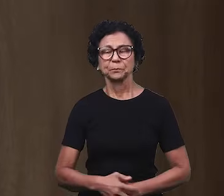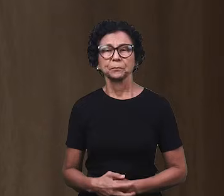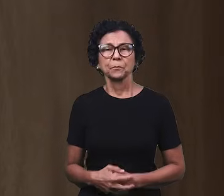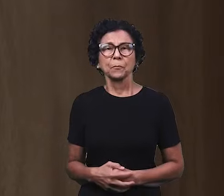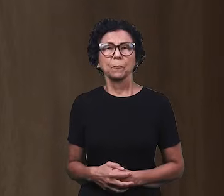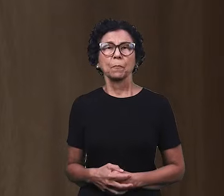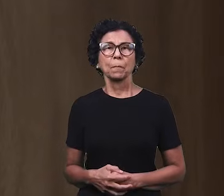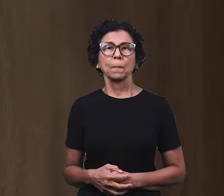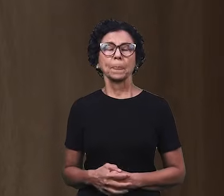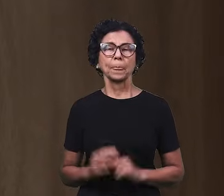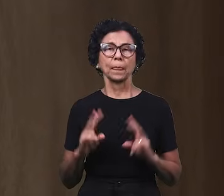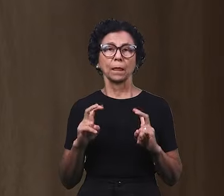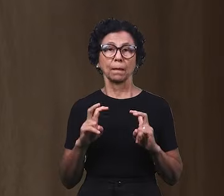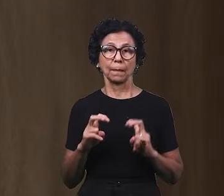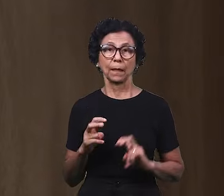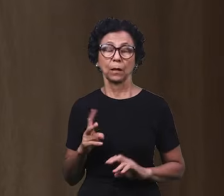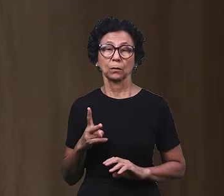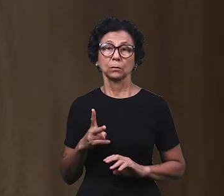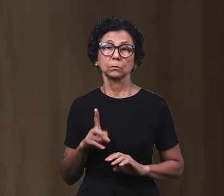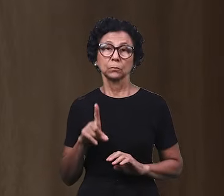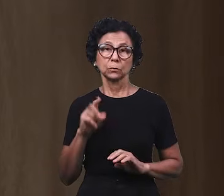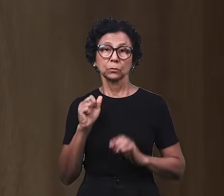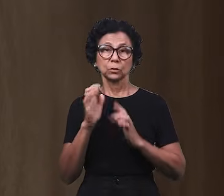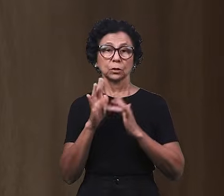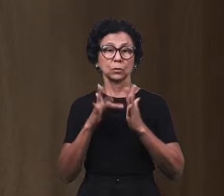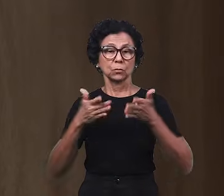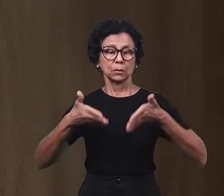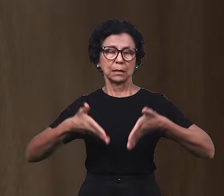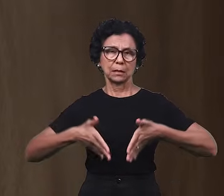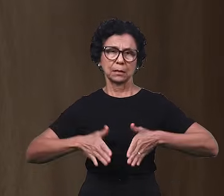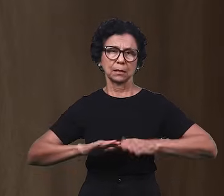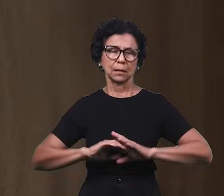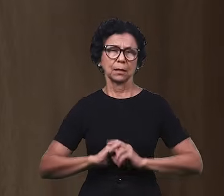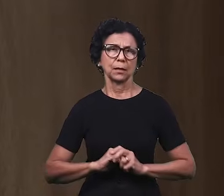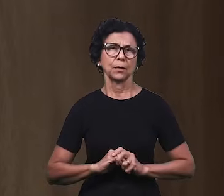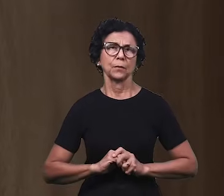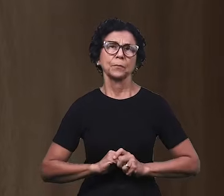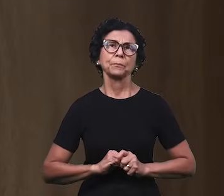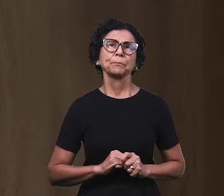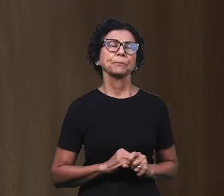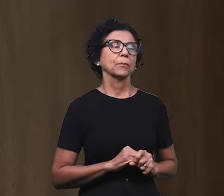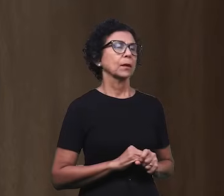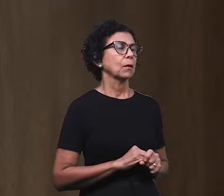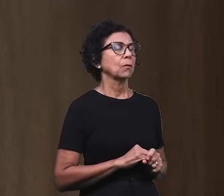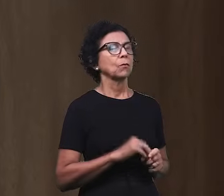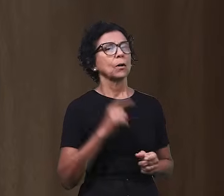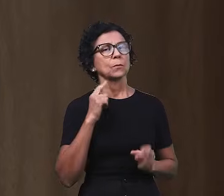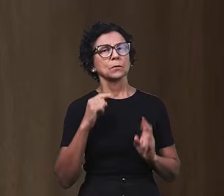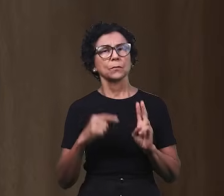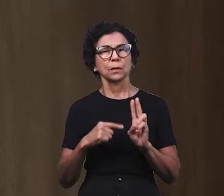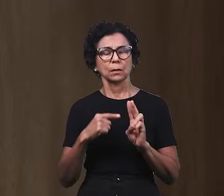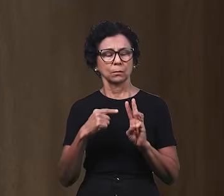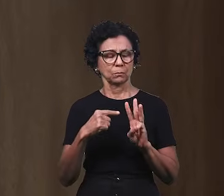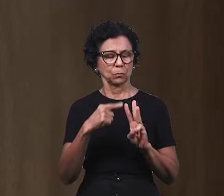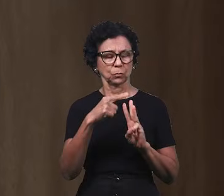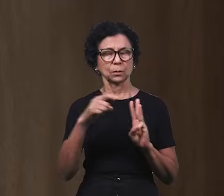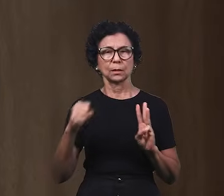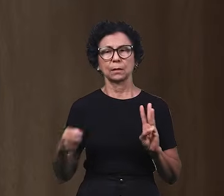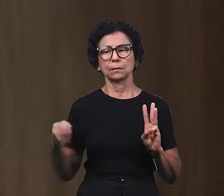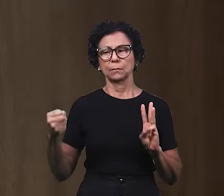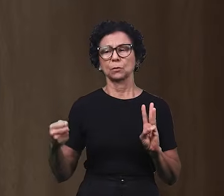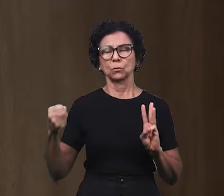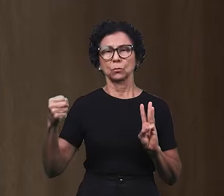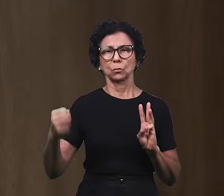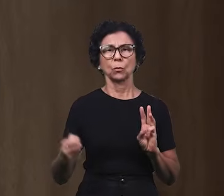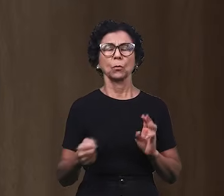continuidade ainda a esse assunto do nascimento de Jesus. Vamos falar aqui dos pastores, dos magos,